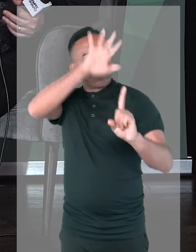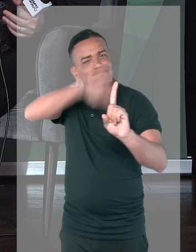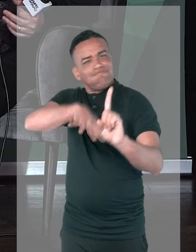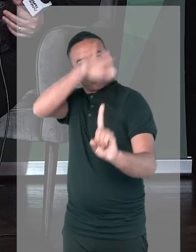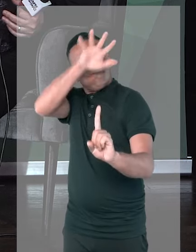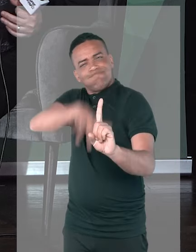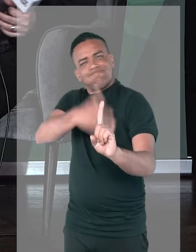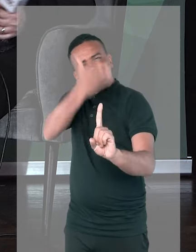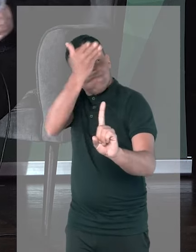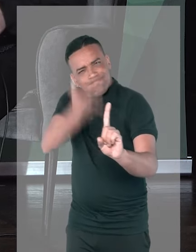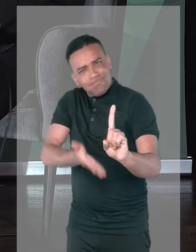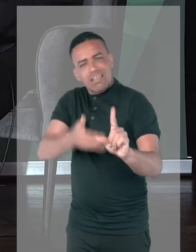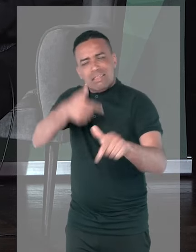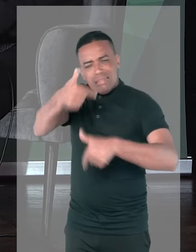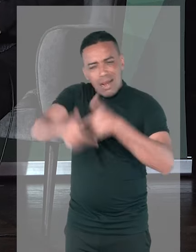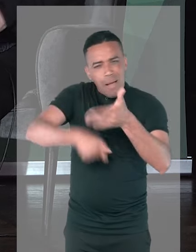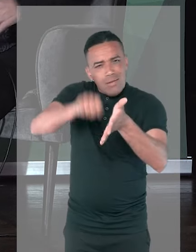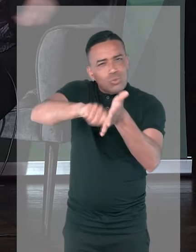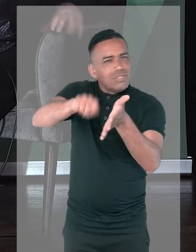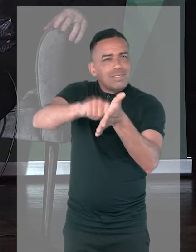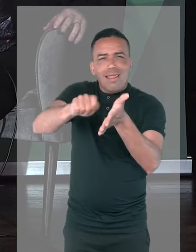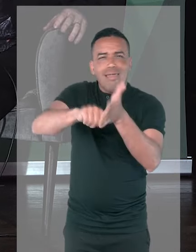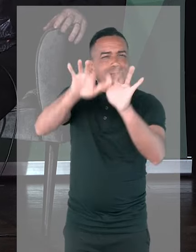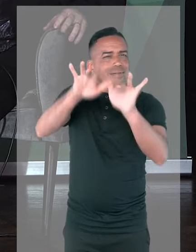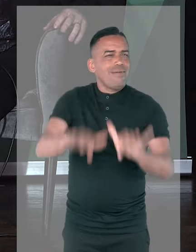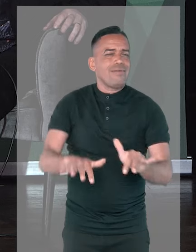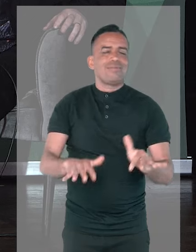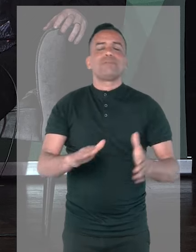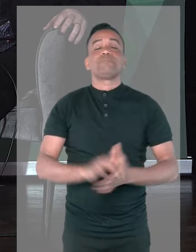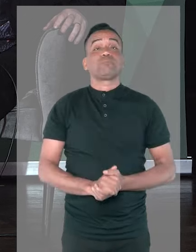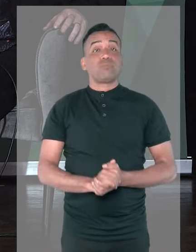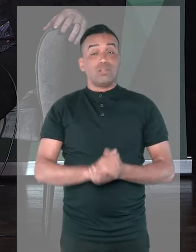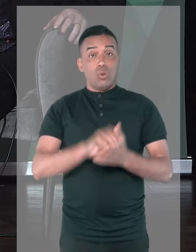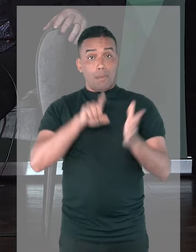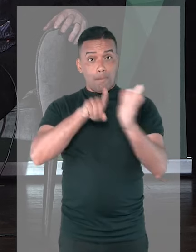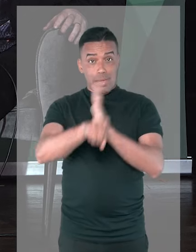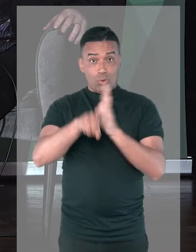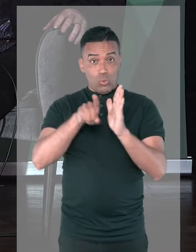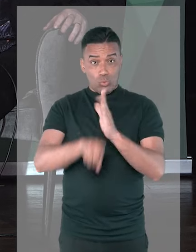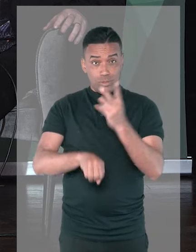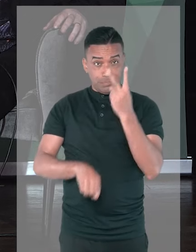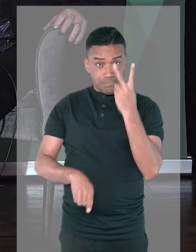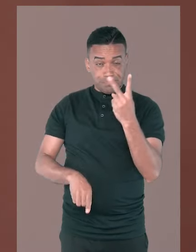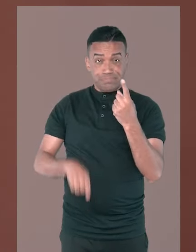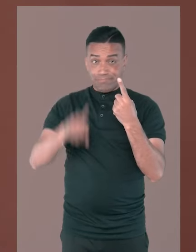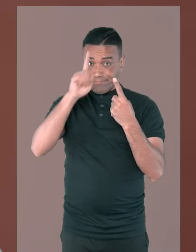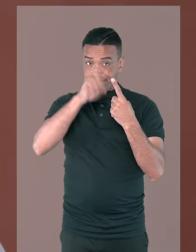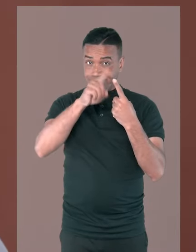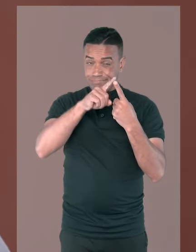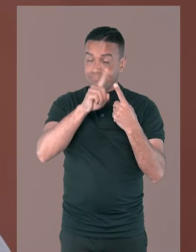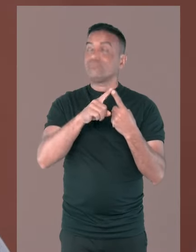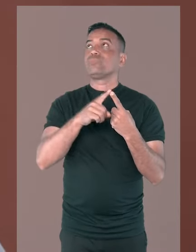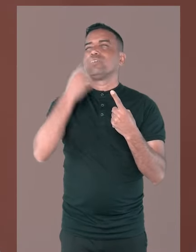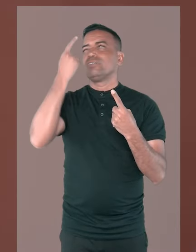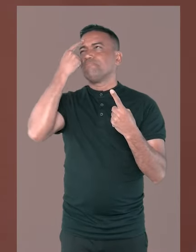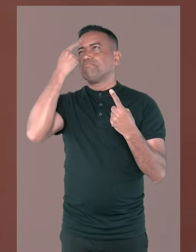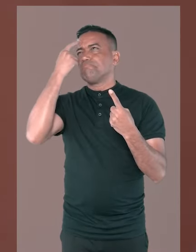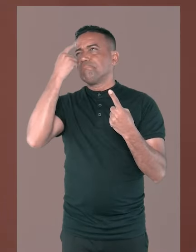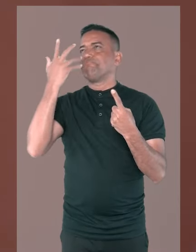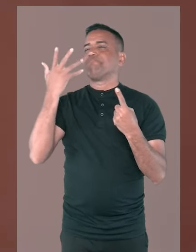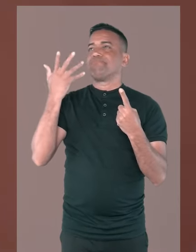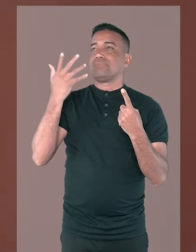escrita. E eu queria te perguntar, acho que são 2 perguntas. A primeira é pensando assim